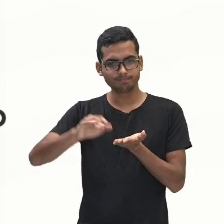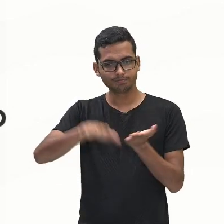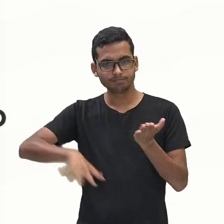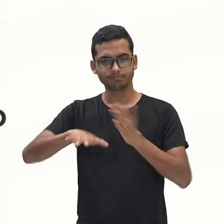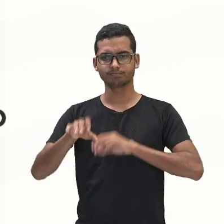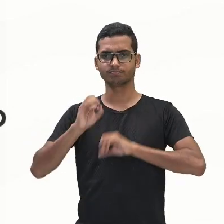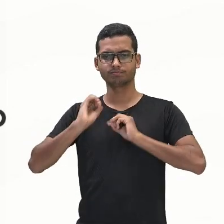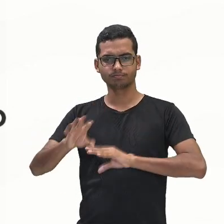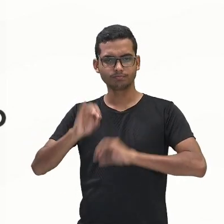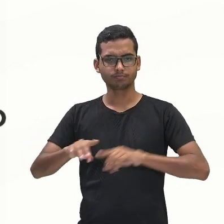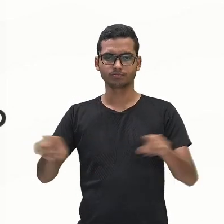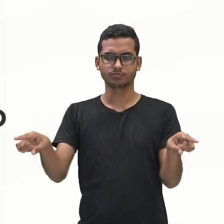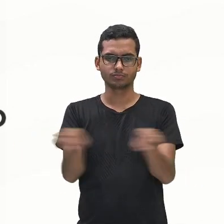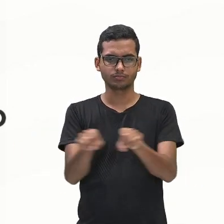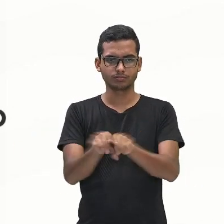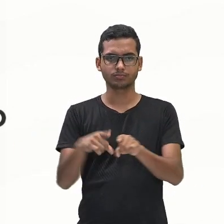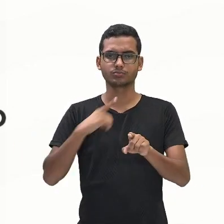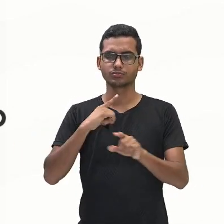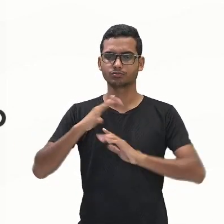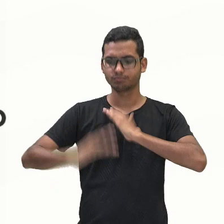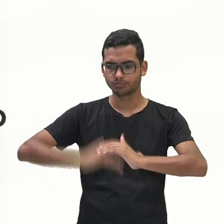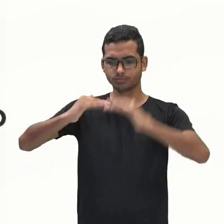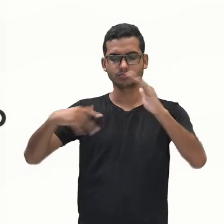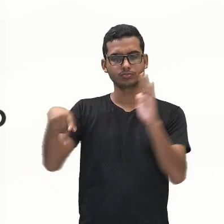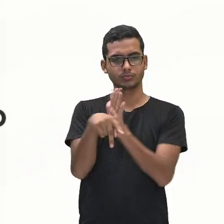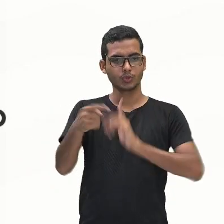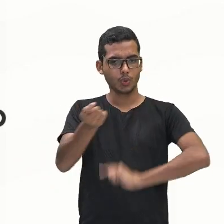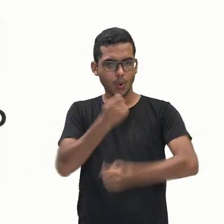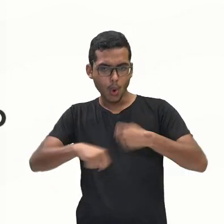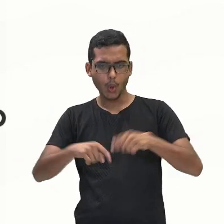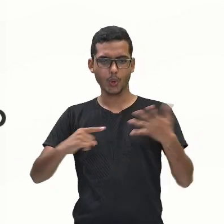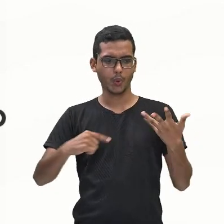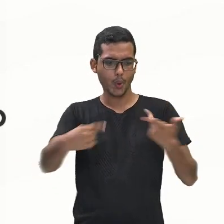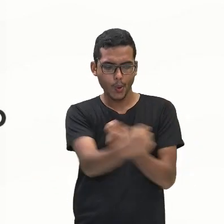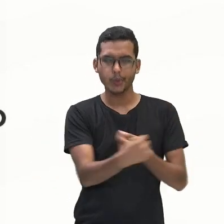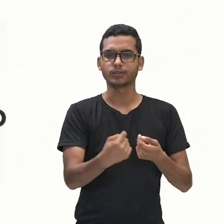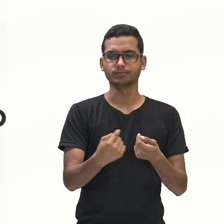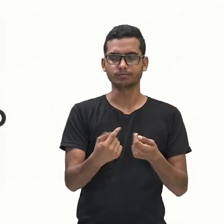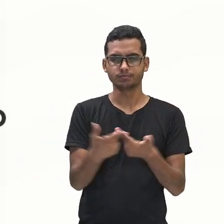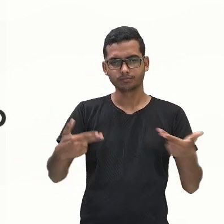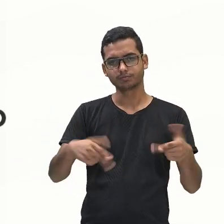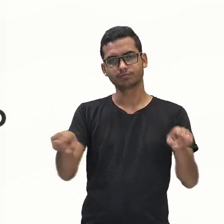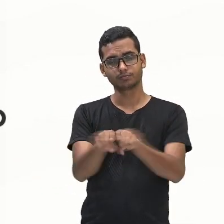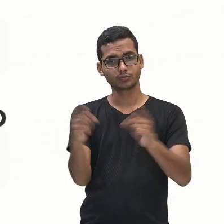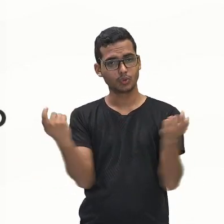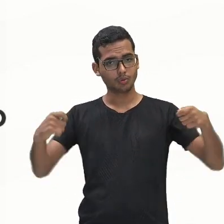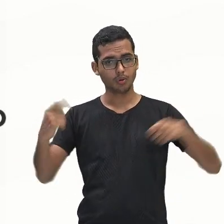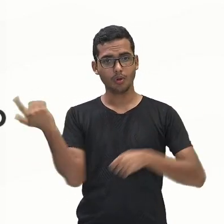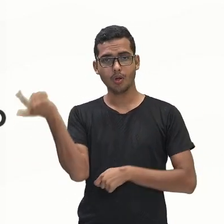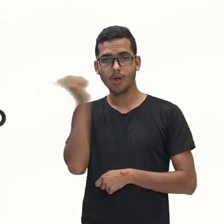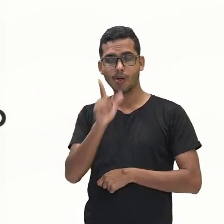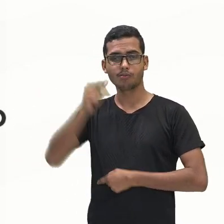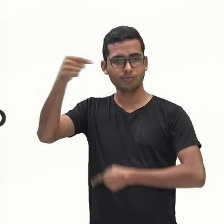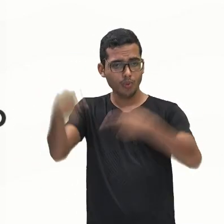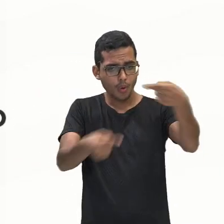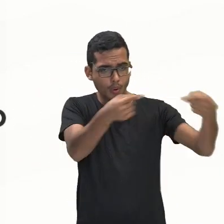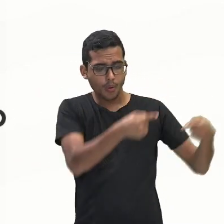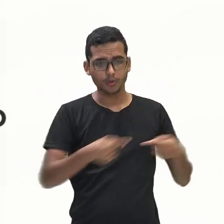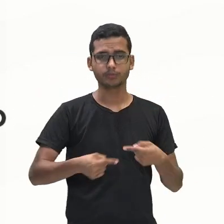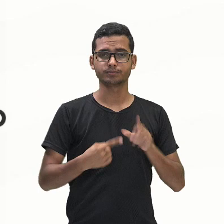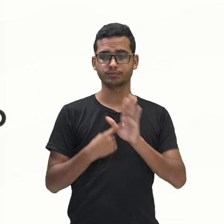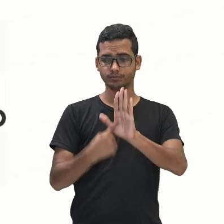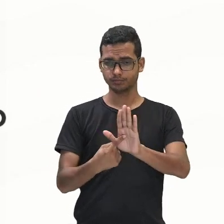educação, crescimento econômico, entre outras questões que podem ser discutidas aí